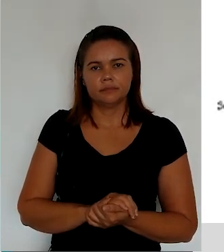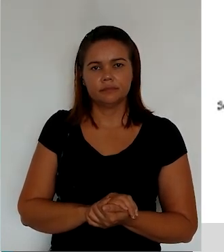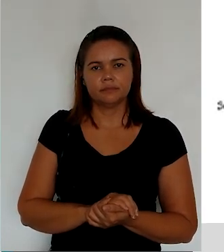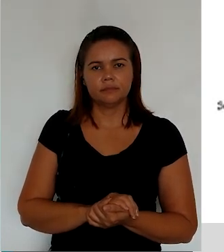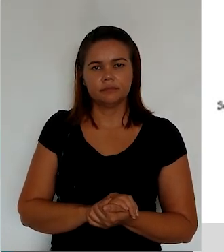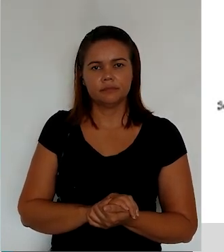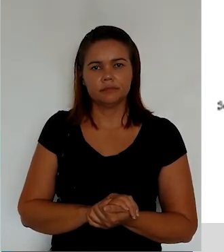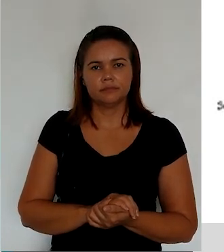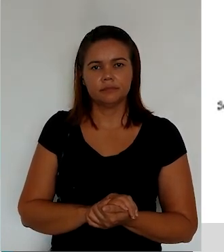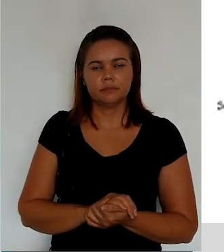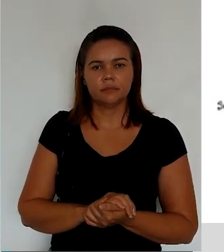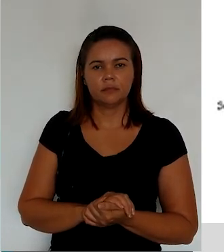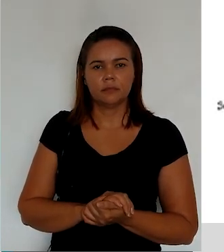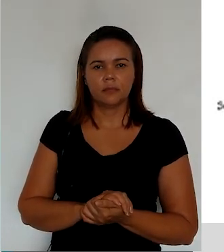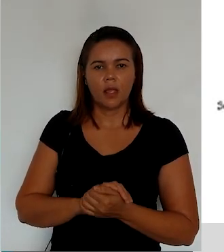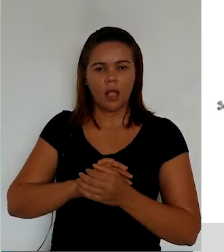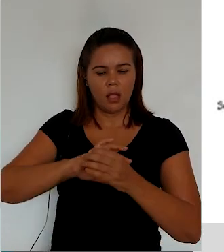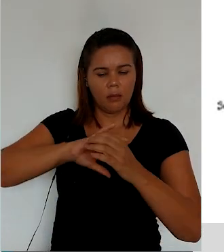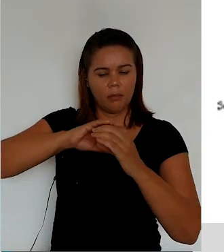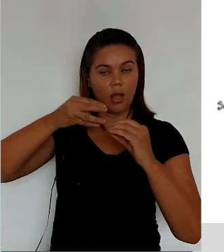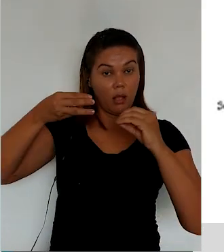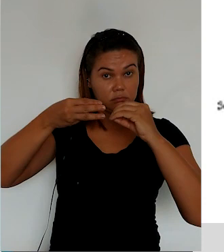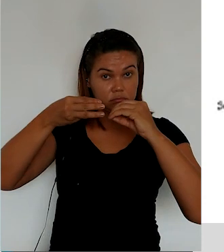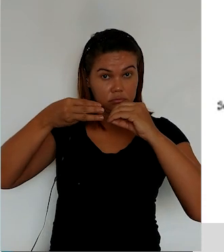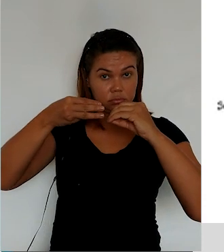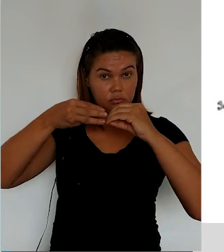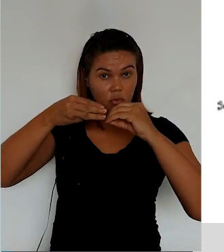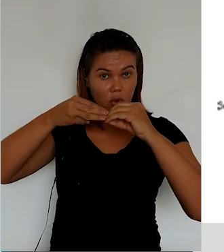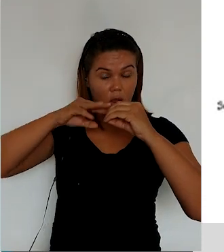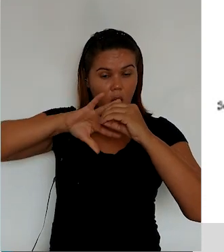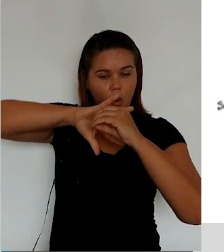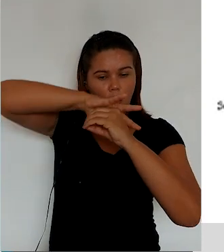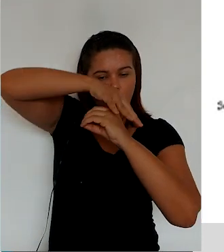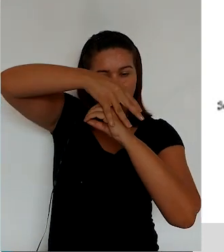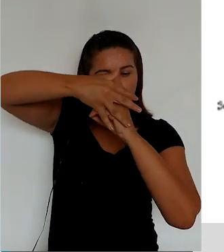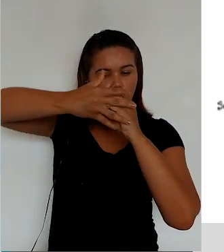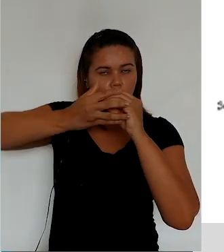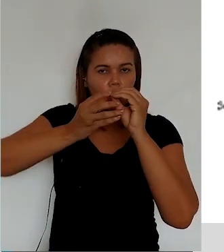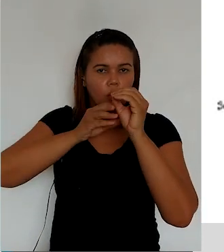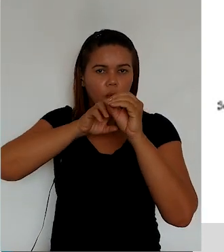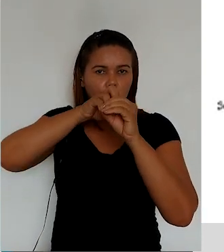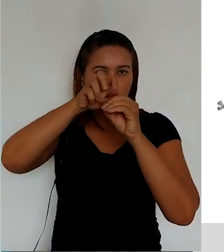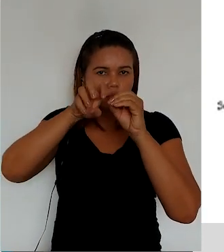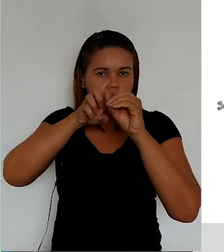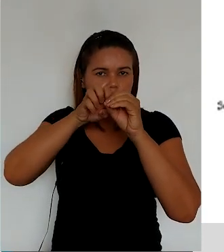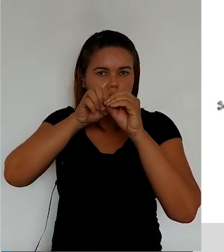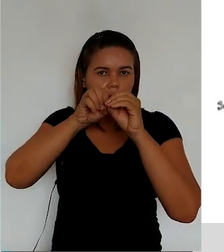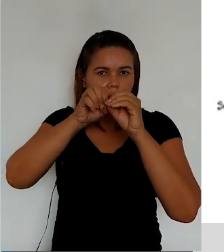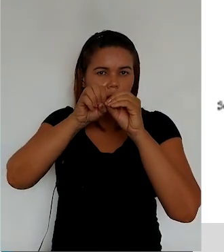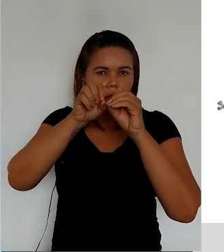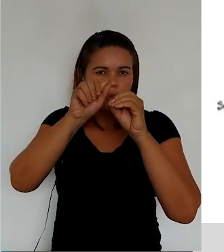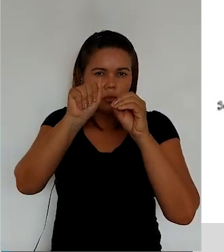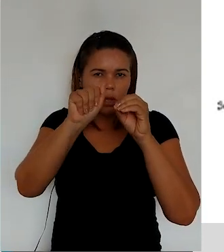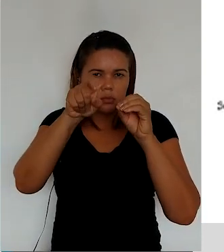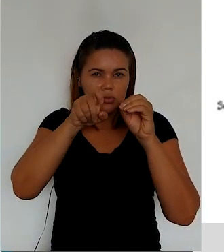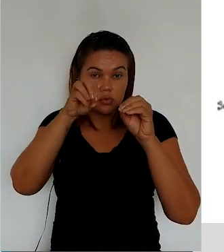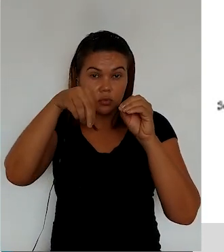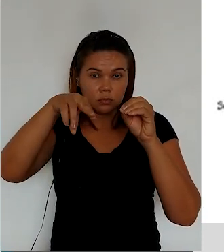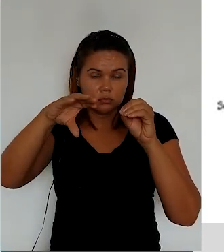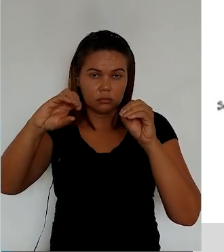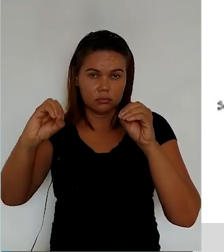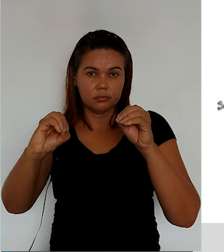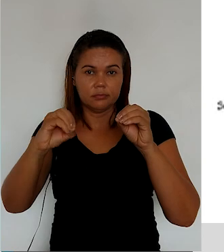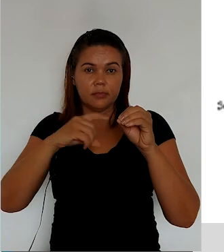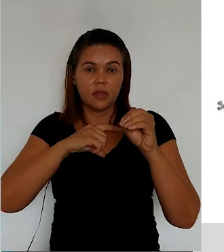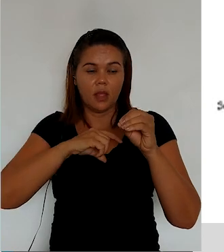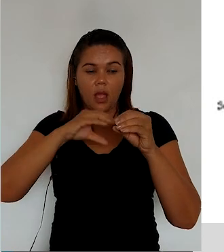Devido ao enrolamento da célula de Schwann em torno do axônio, ocorre a extrusão